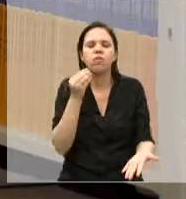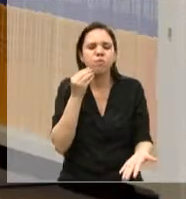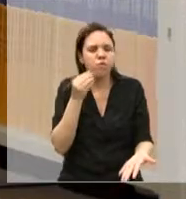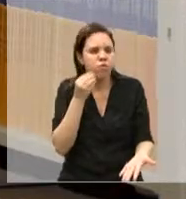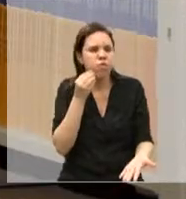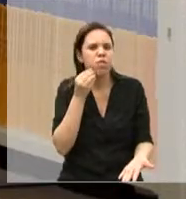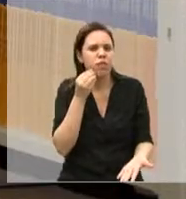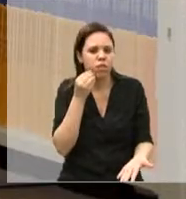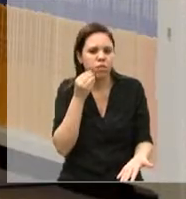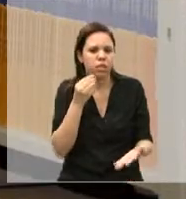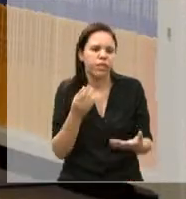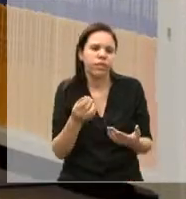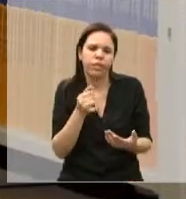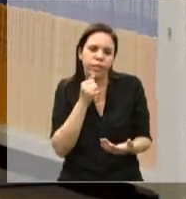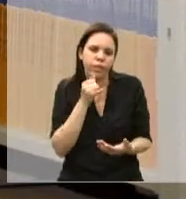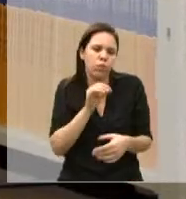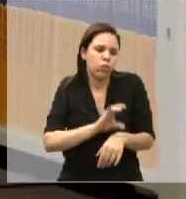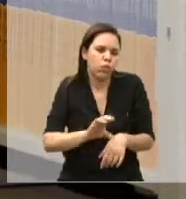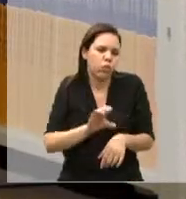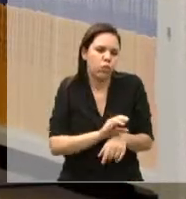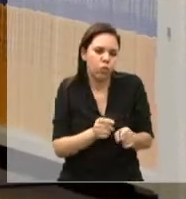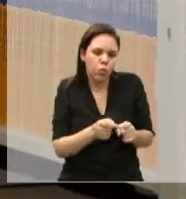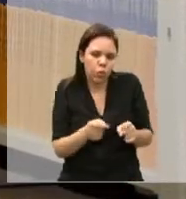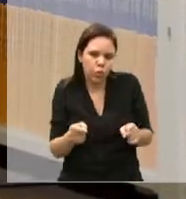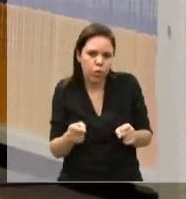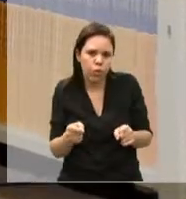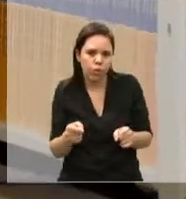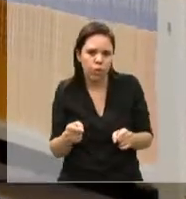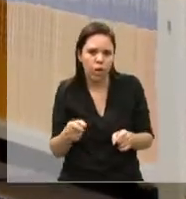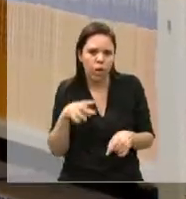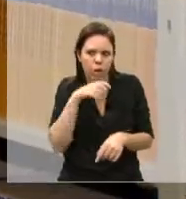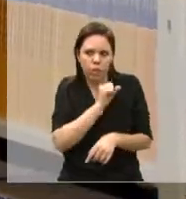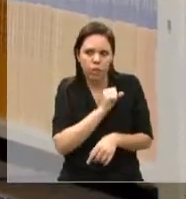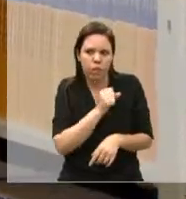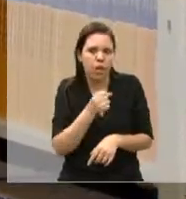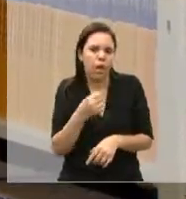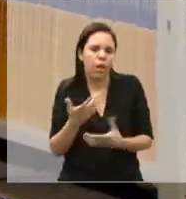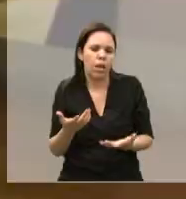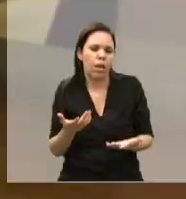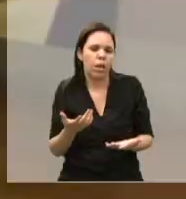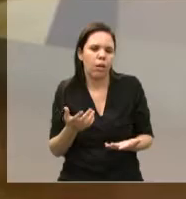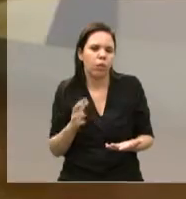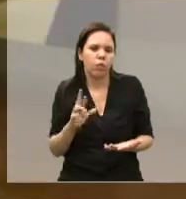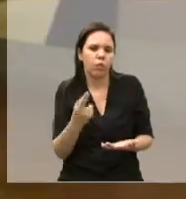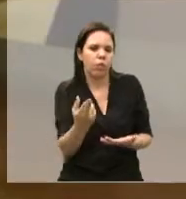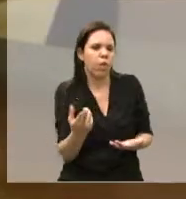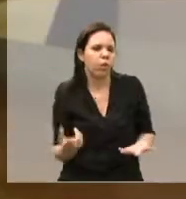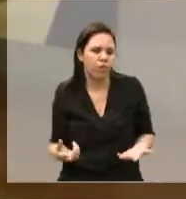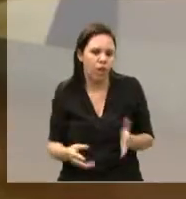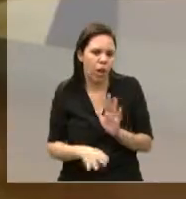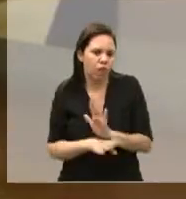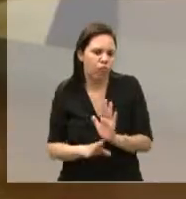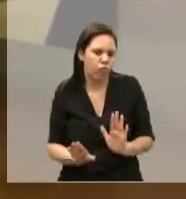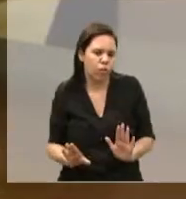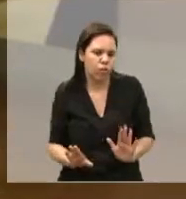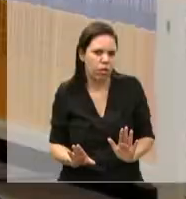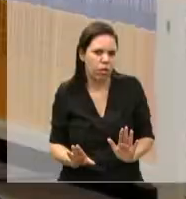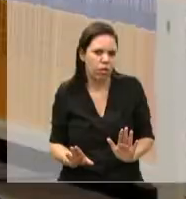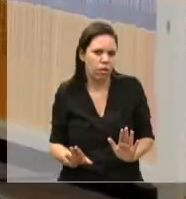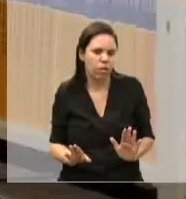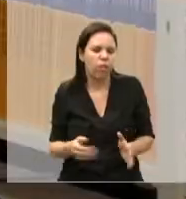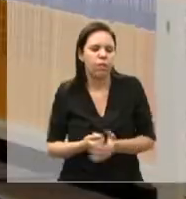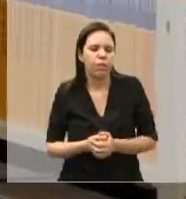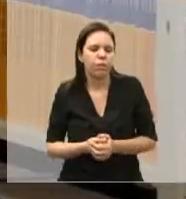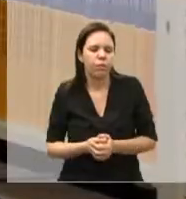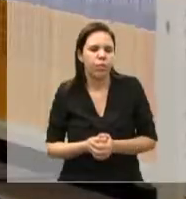Então, cursos de curta duração são como pílulas rápidas. Sim, né? Vai do direto para ele. Exatamente, no ponto